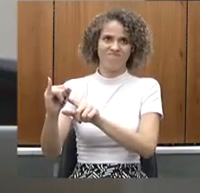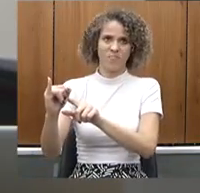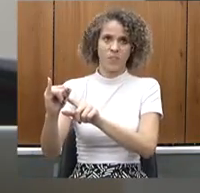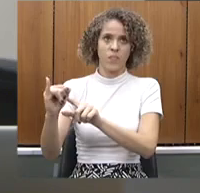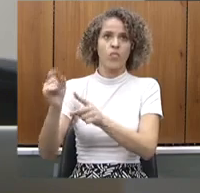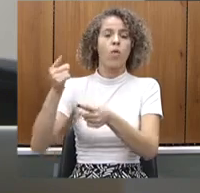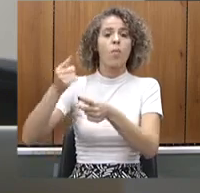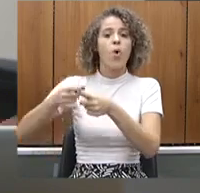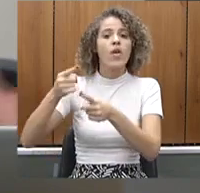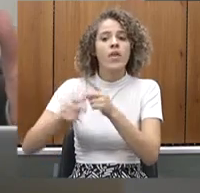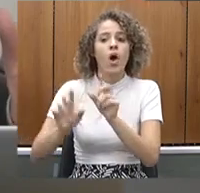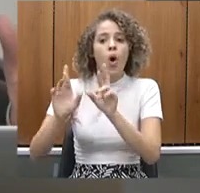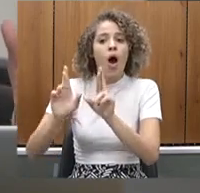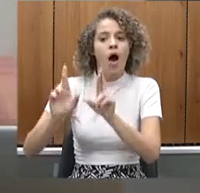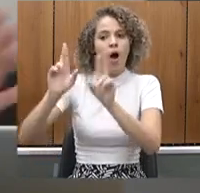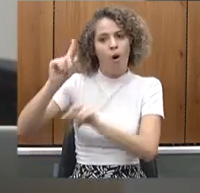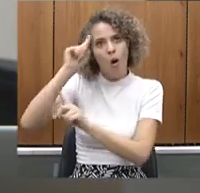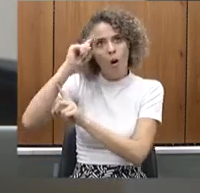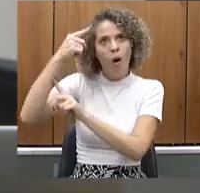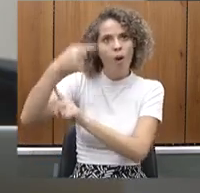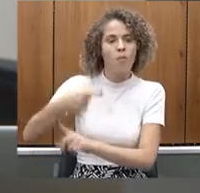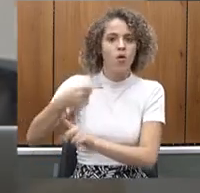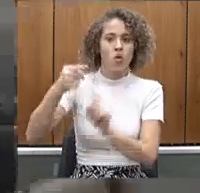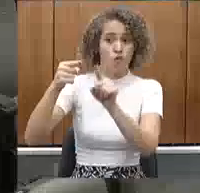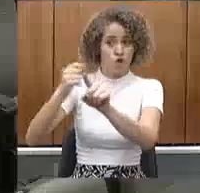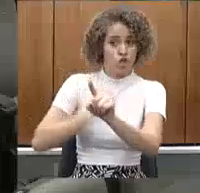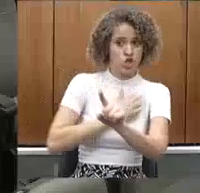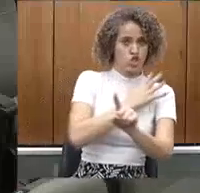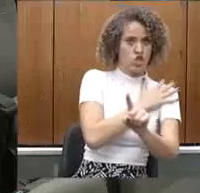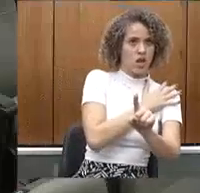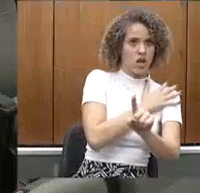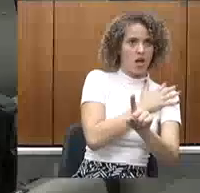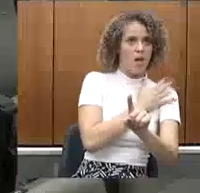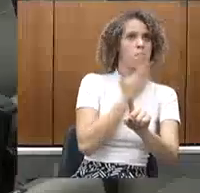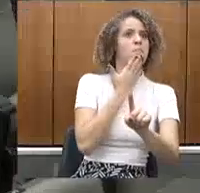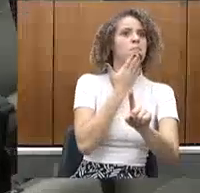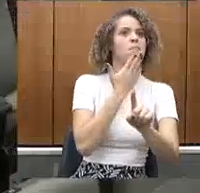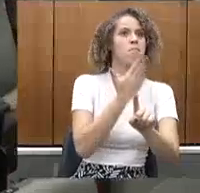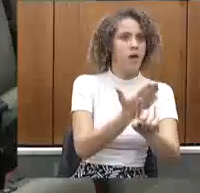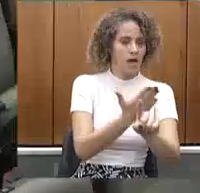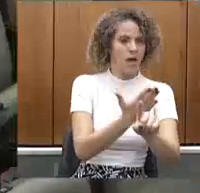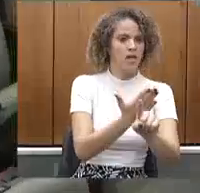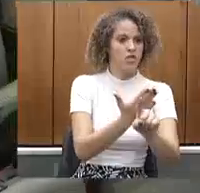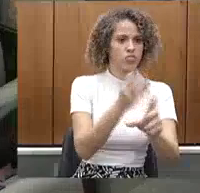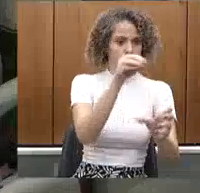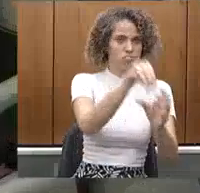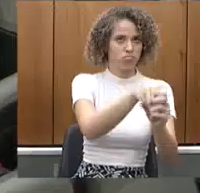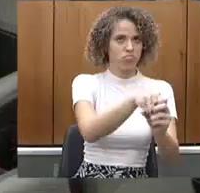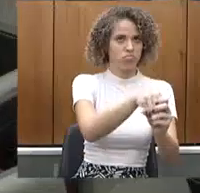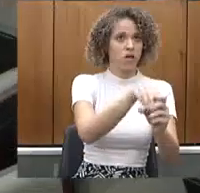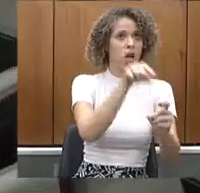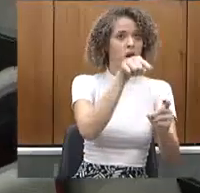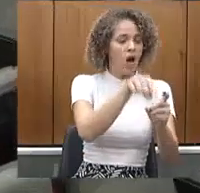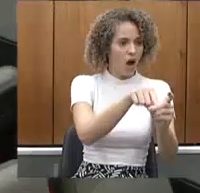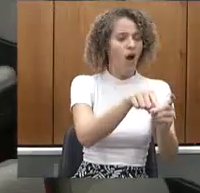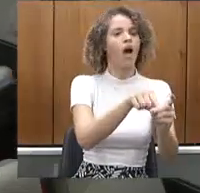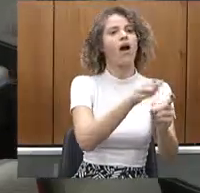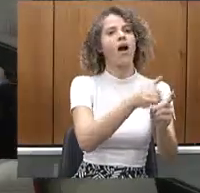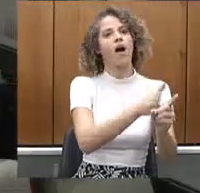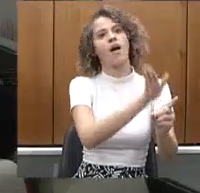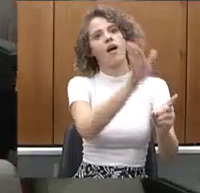porque o comando Comandante geral pede as informações ao estado maior o estado maior